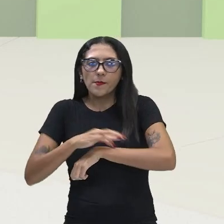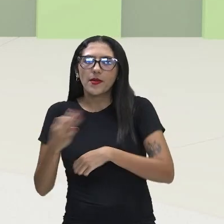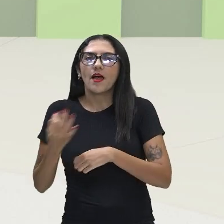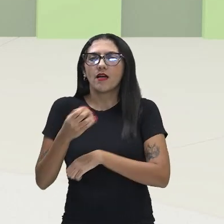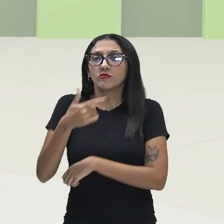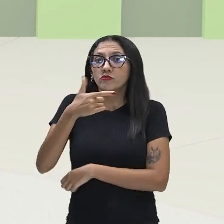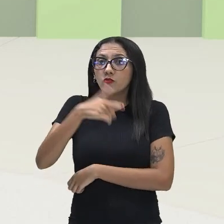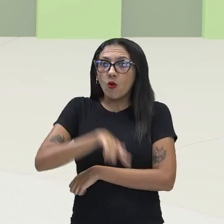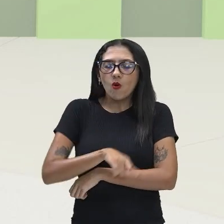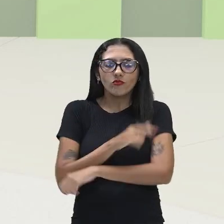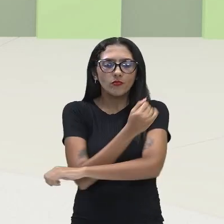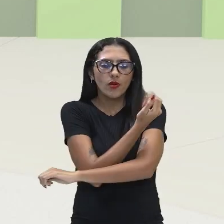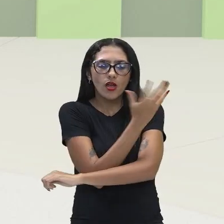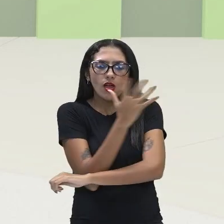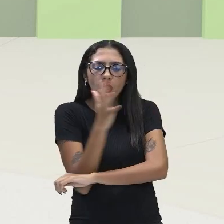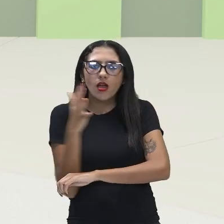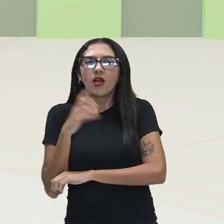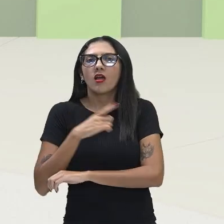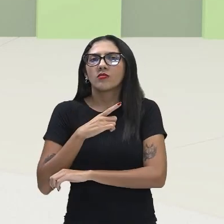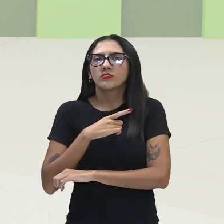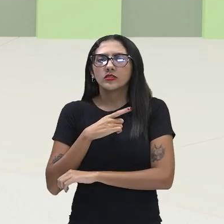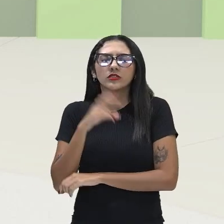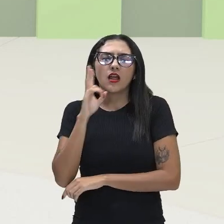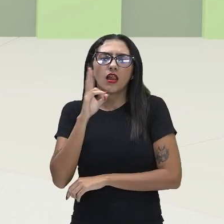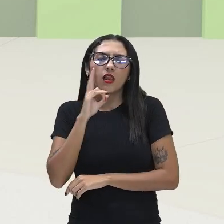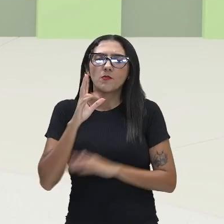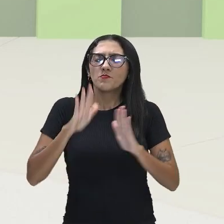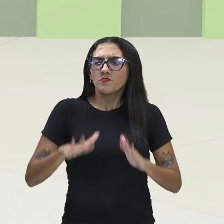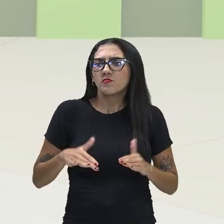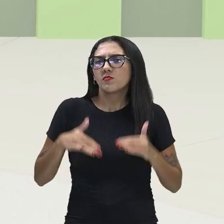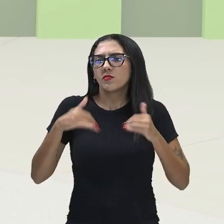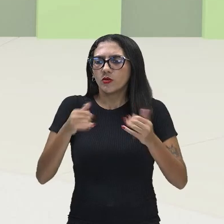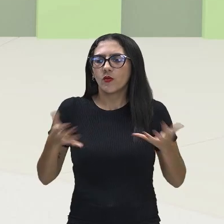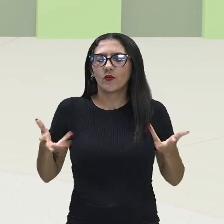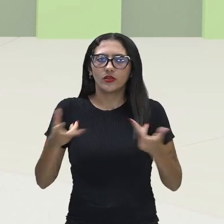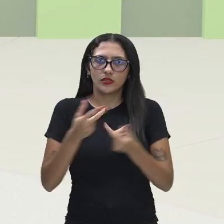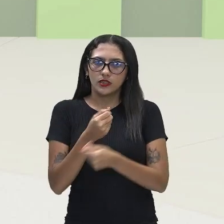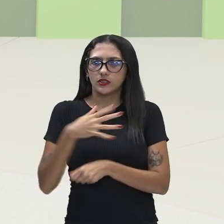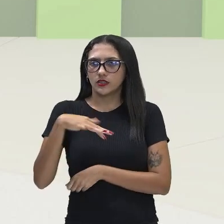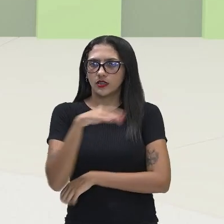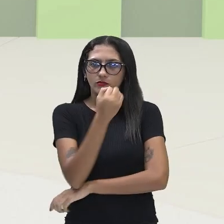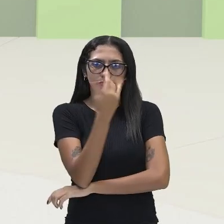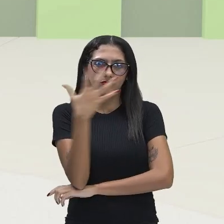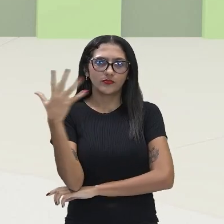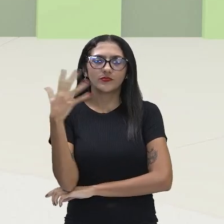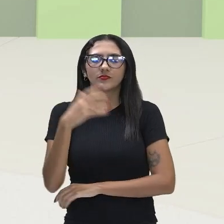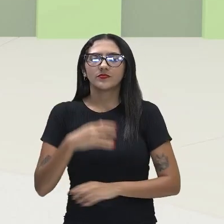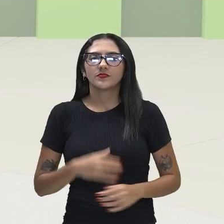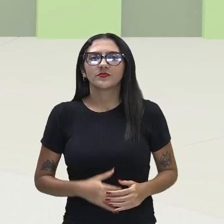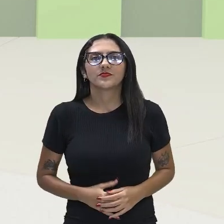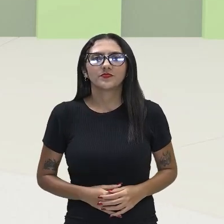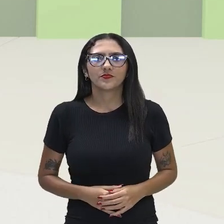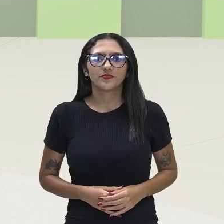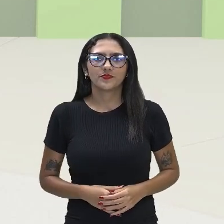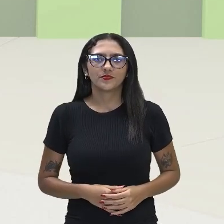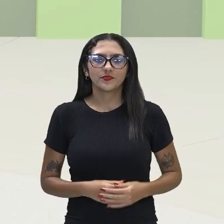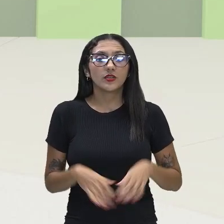recuperação daquela qualidade ambiental. E também nós temos o uso